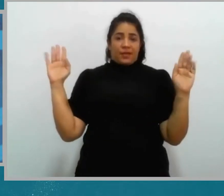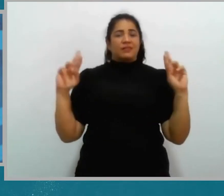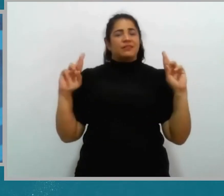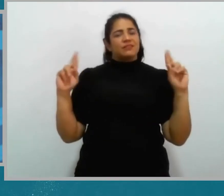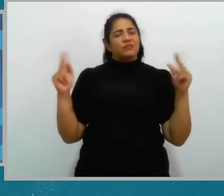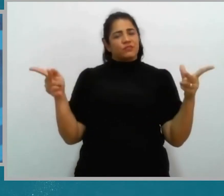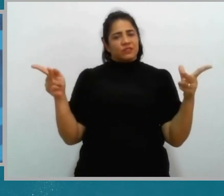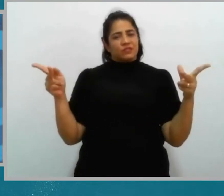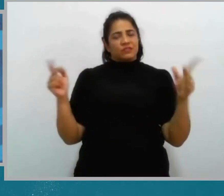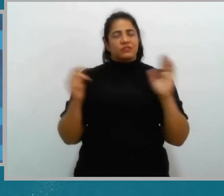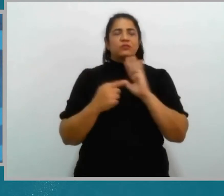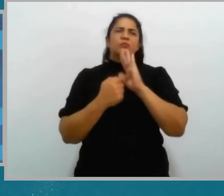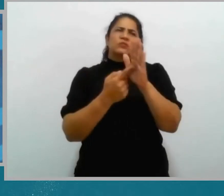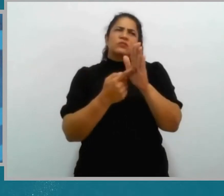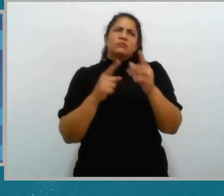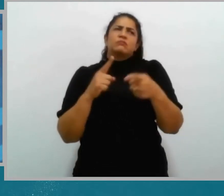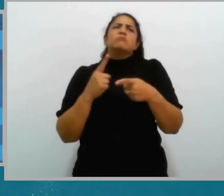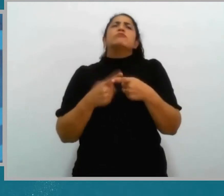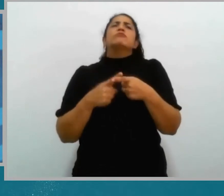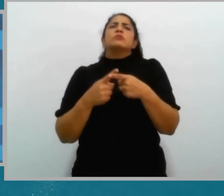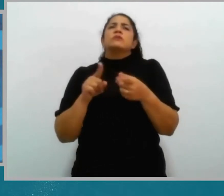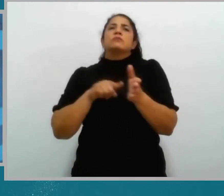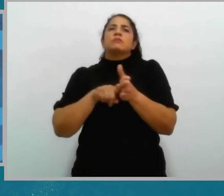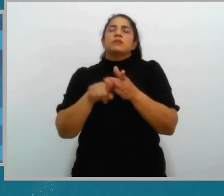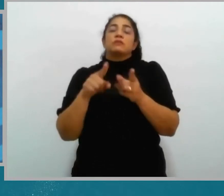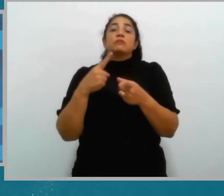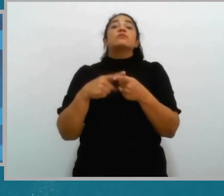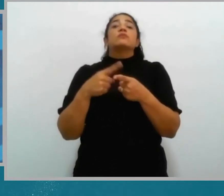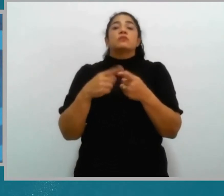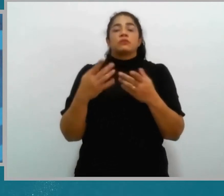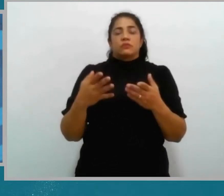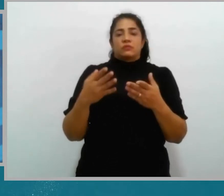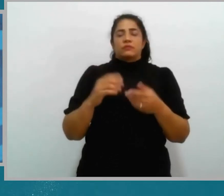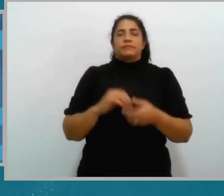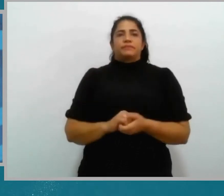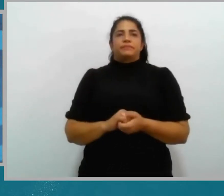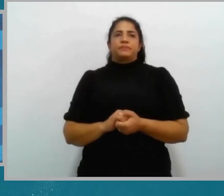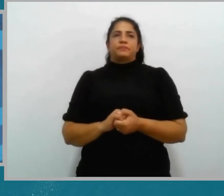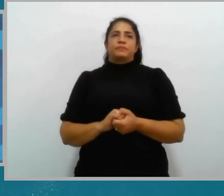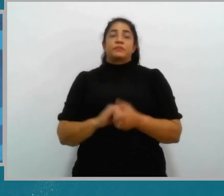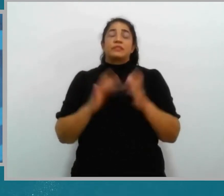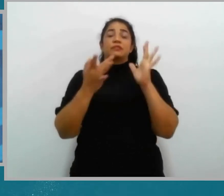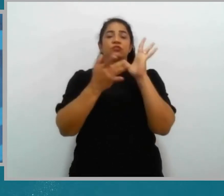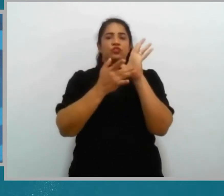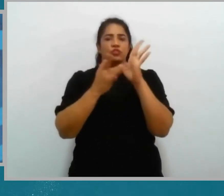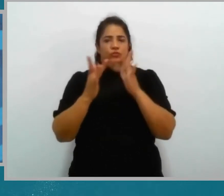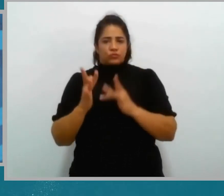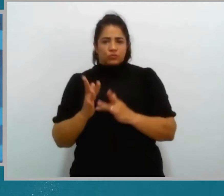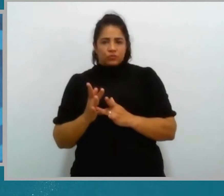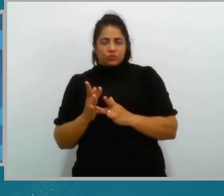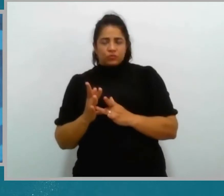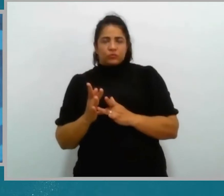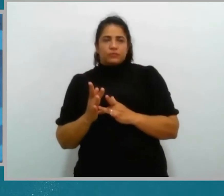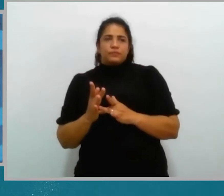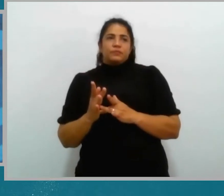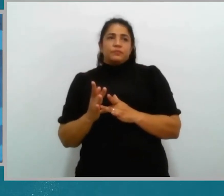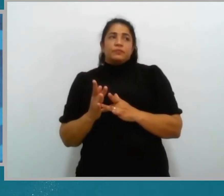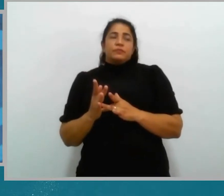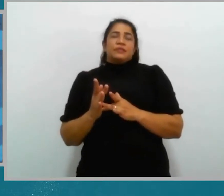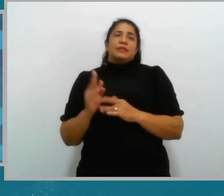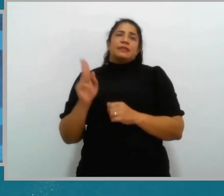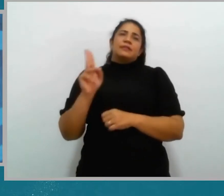isso? Na verdade, embora Jesus é chamado nominalmente filho de José,